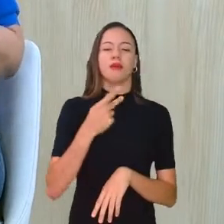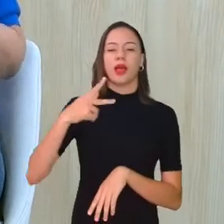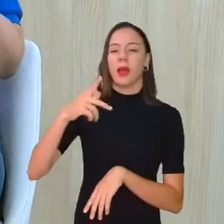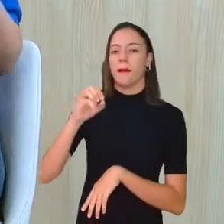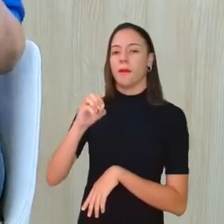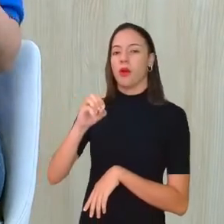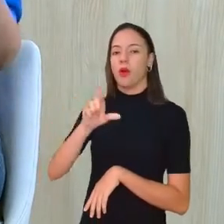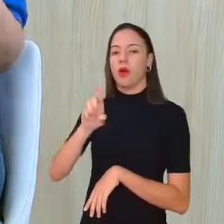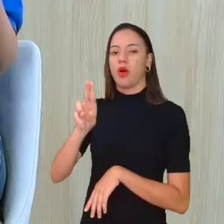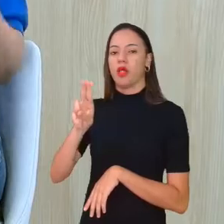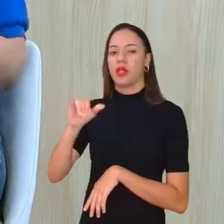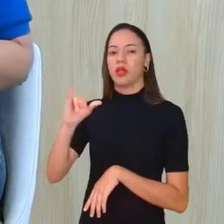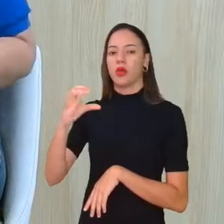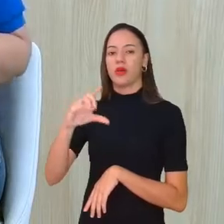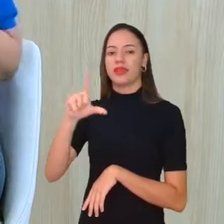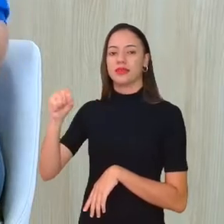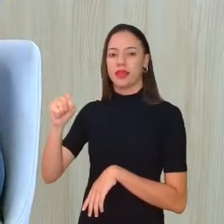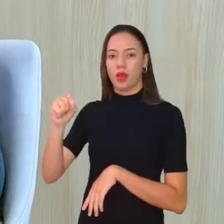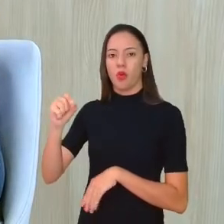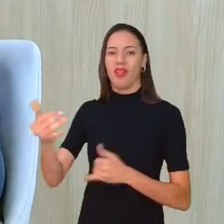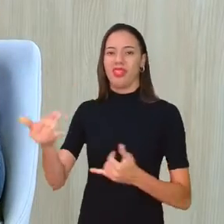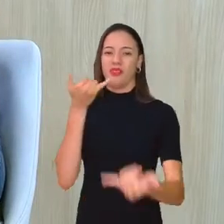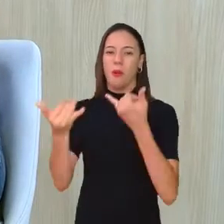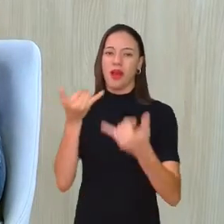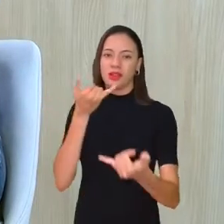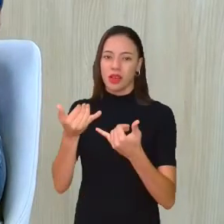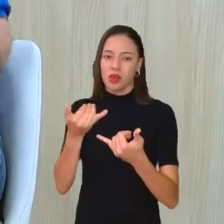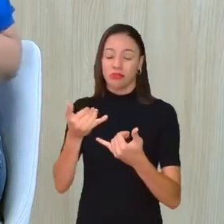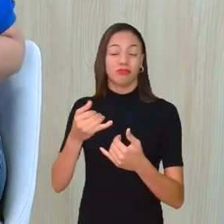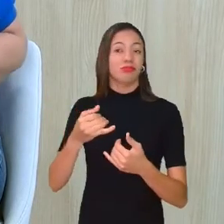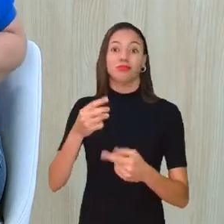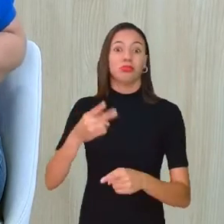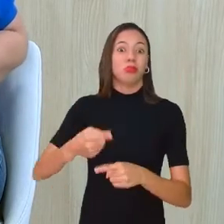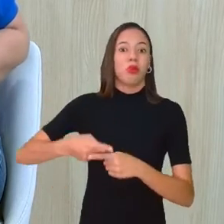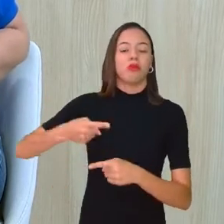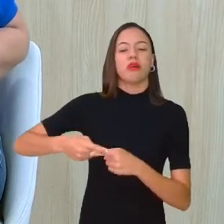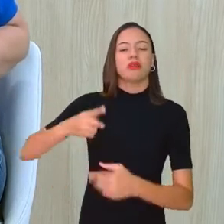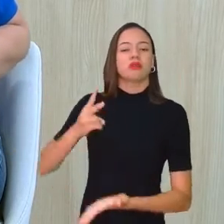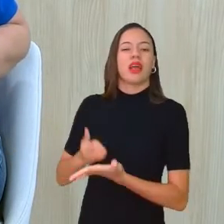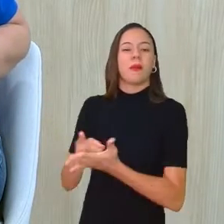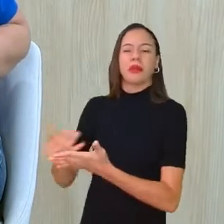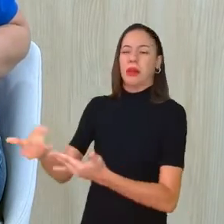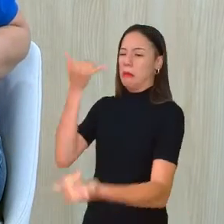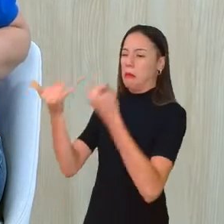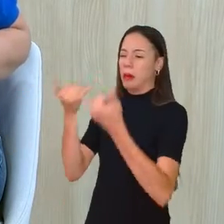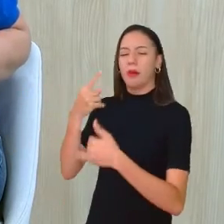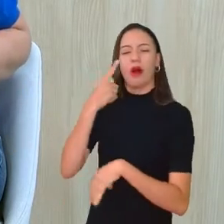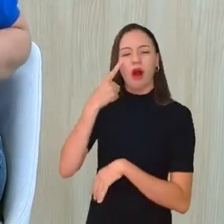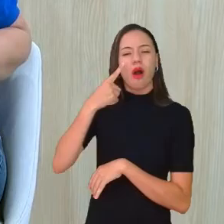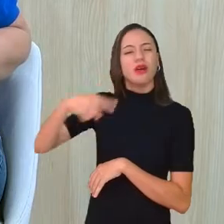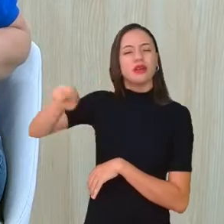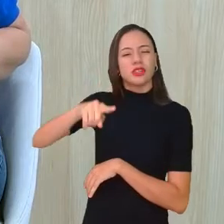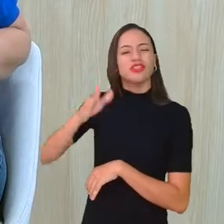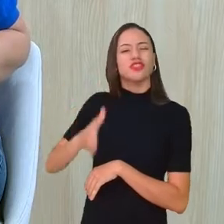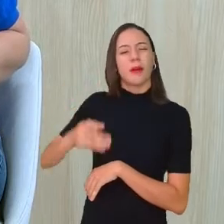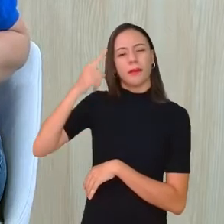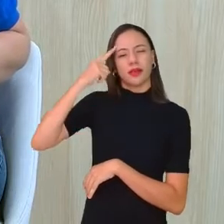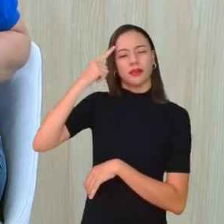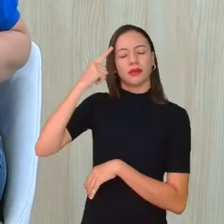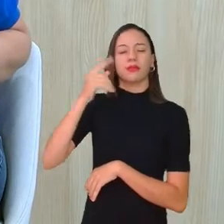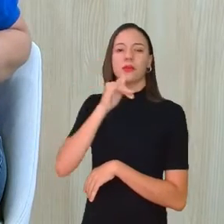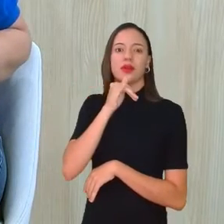O exatamente, então, tempo todo parece poluindo, né, as isso. coisas. Então, assim, já parou para pensar em um minuto que tu ficar olhando ali,